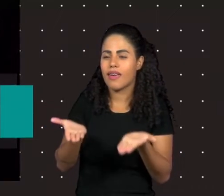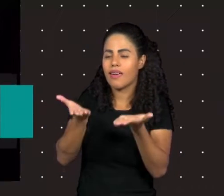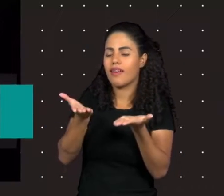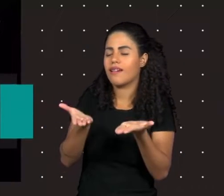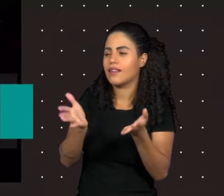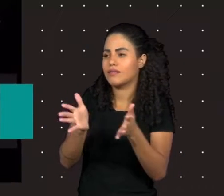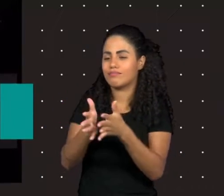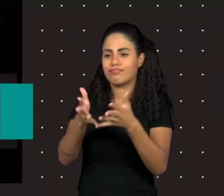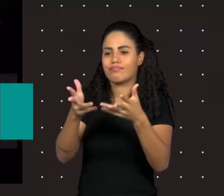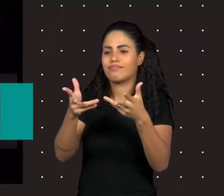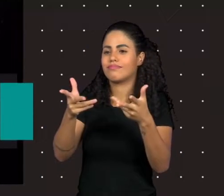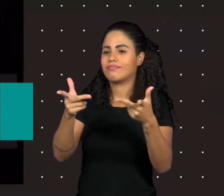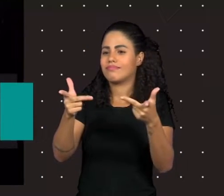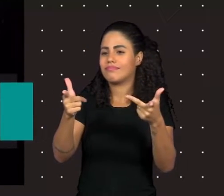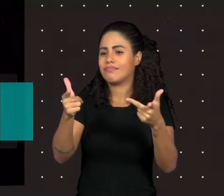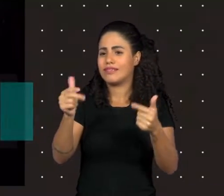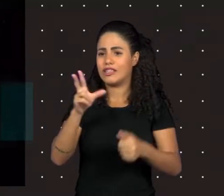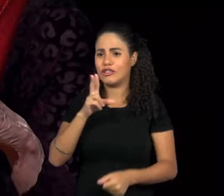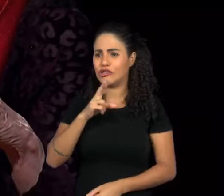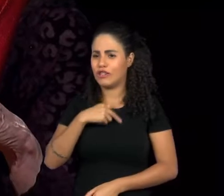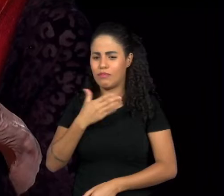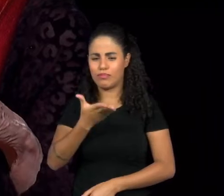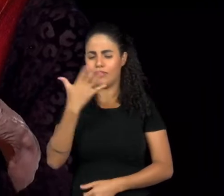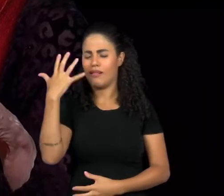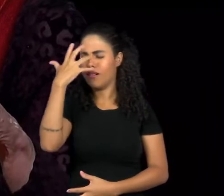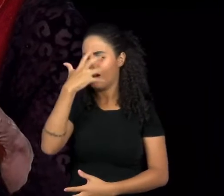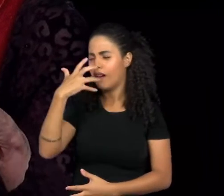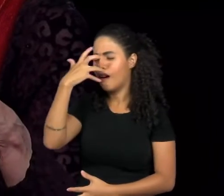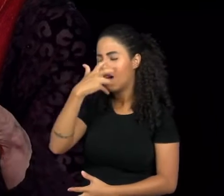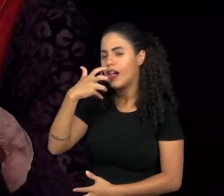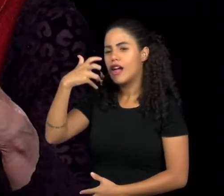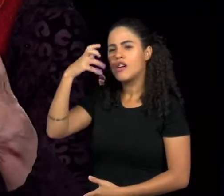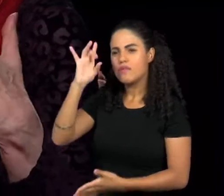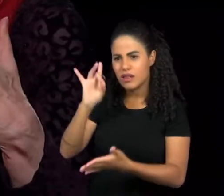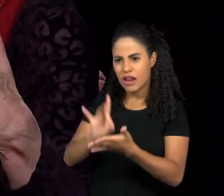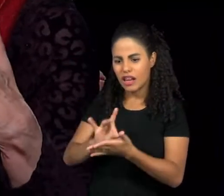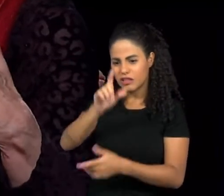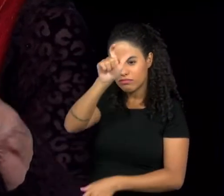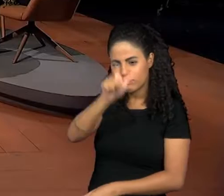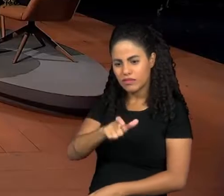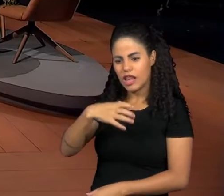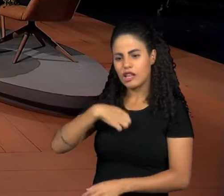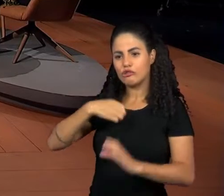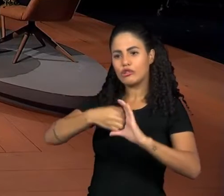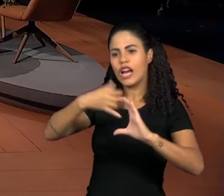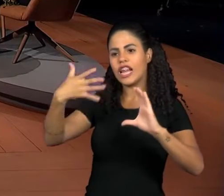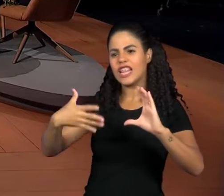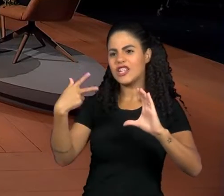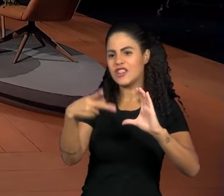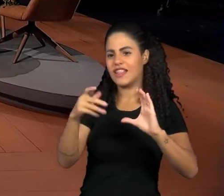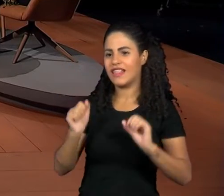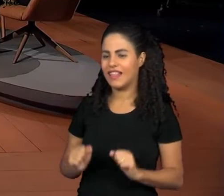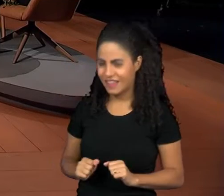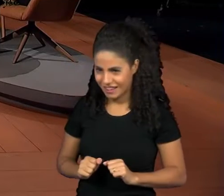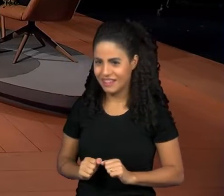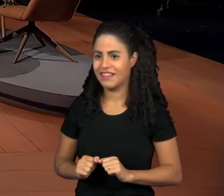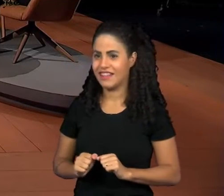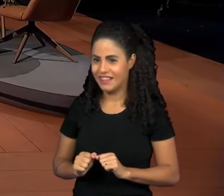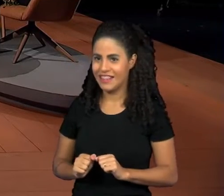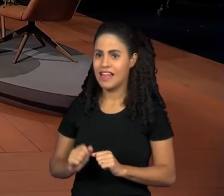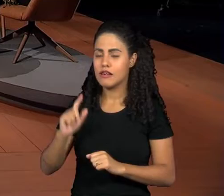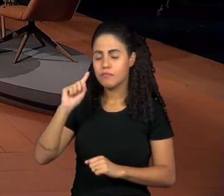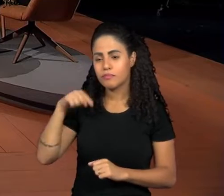coisa cinematográfica. O Tony era apaixonadíssima por ele. Teve até uma certa paixão mesmo por ele. E